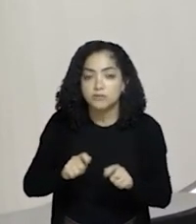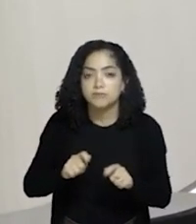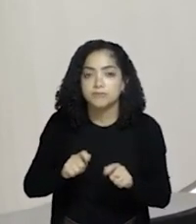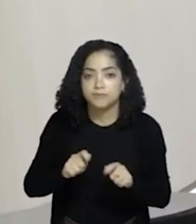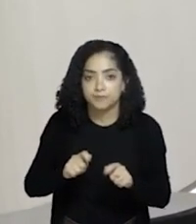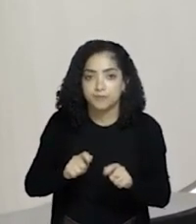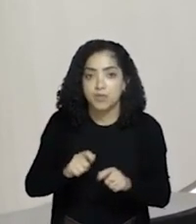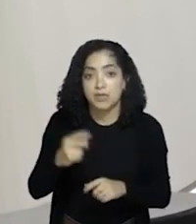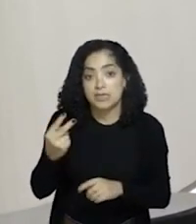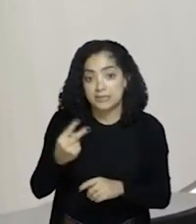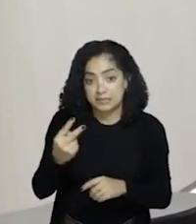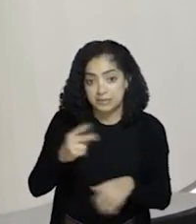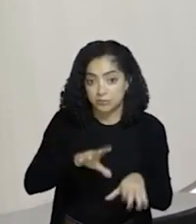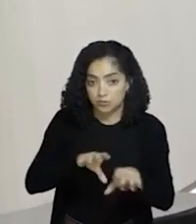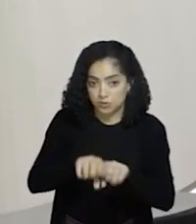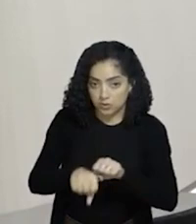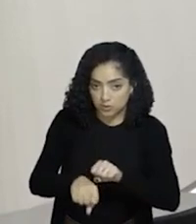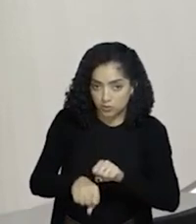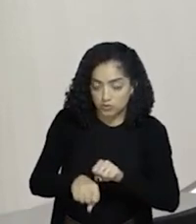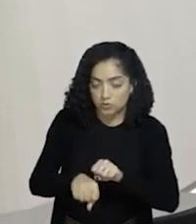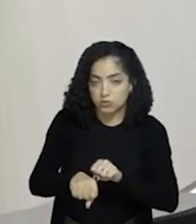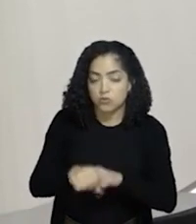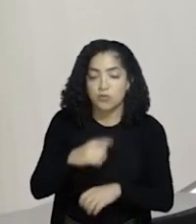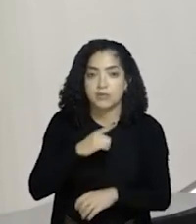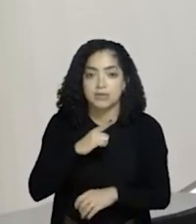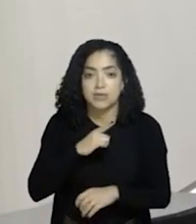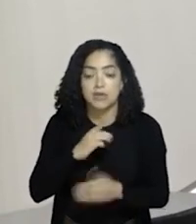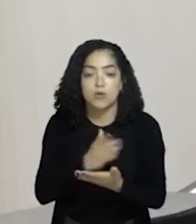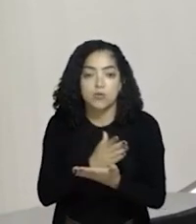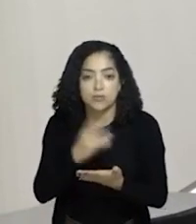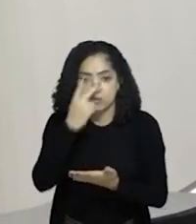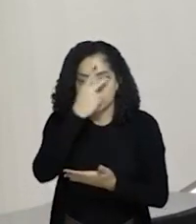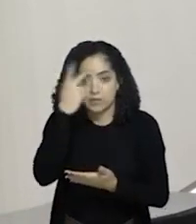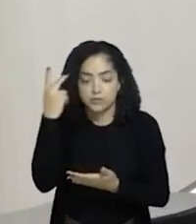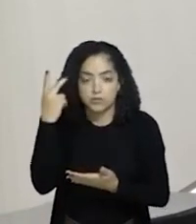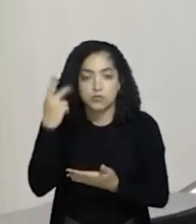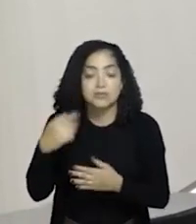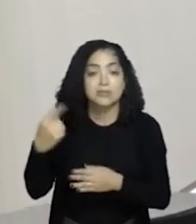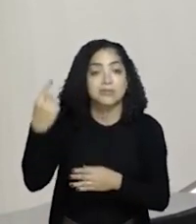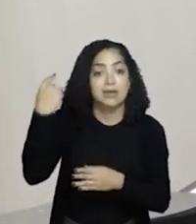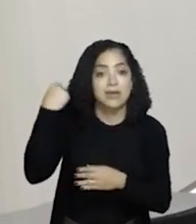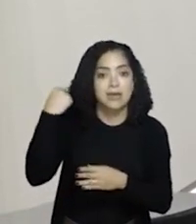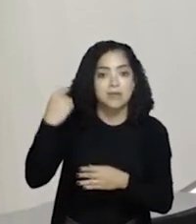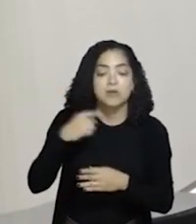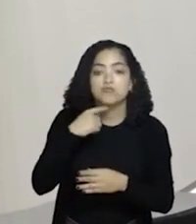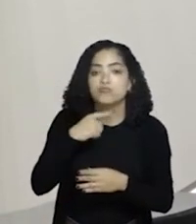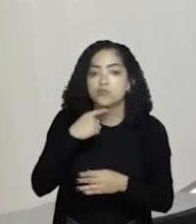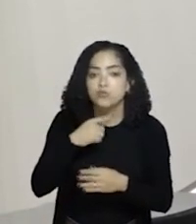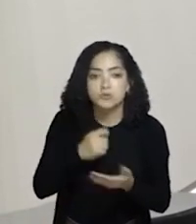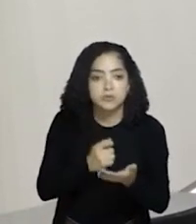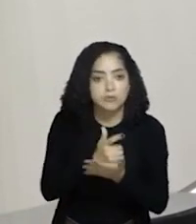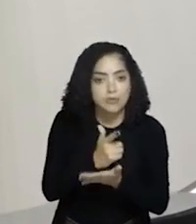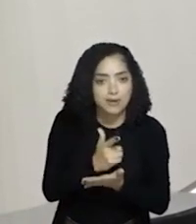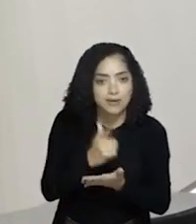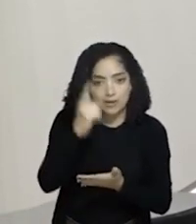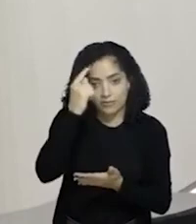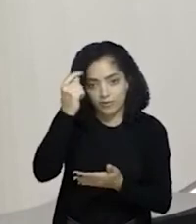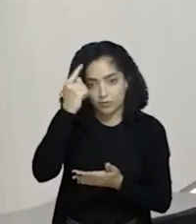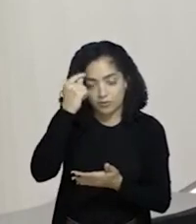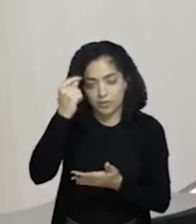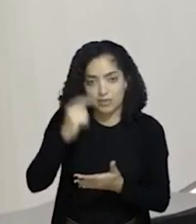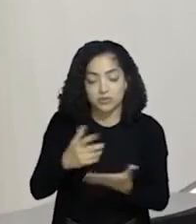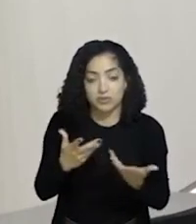graduação nós tivemos pessoas que na época não conseguiam pagar a faculdade